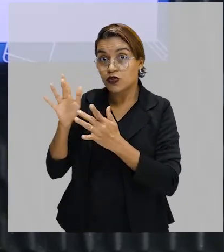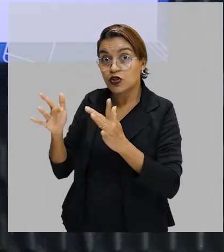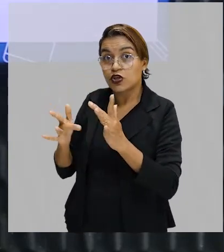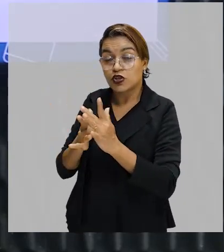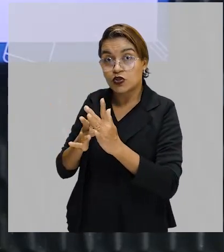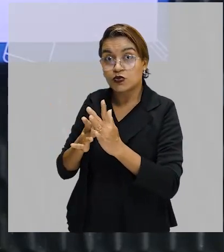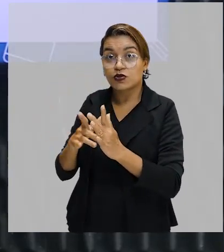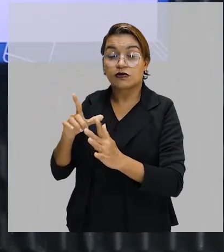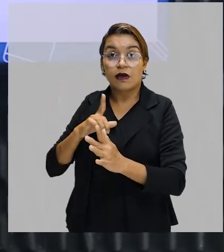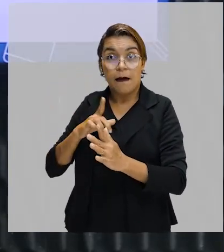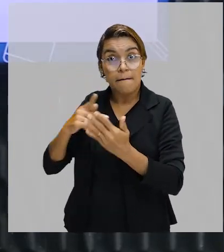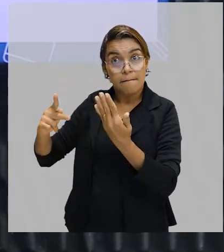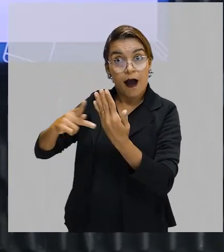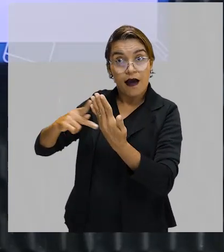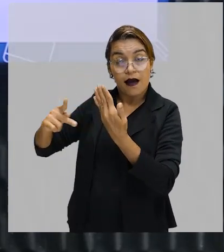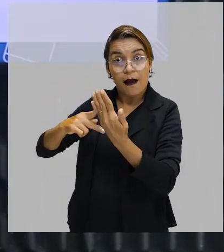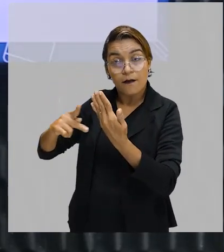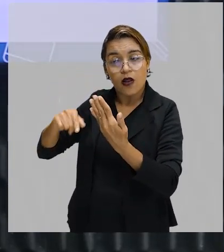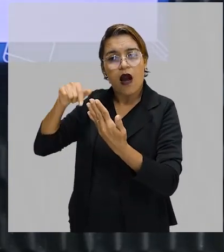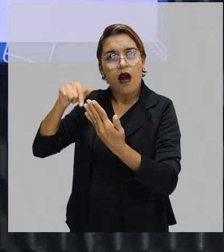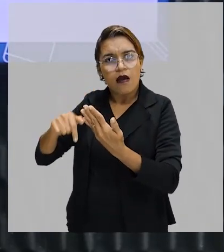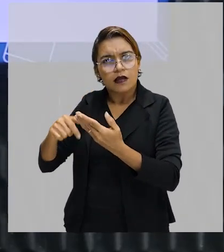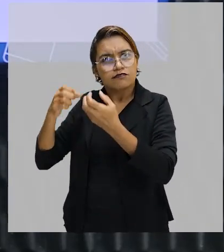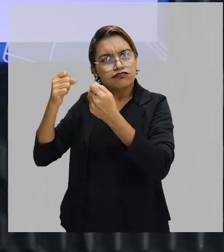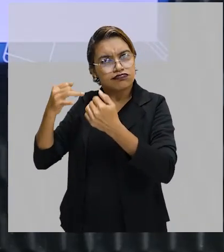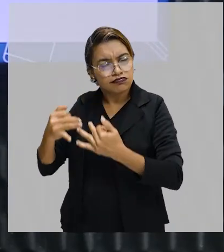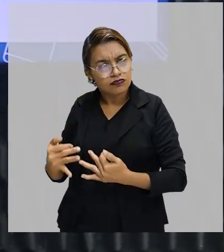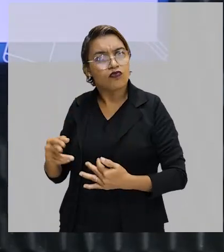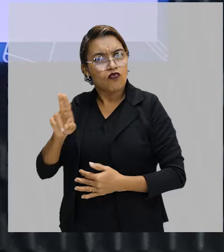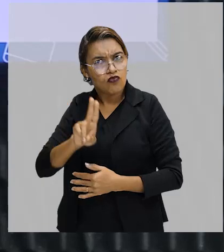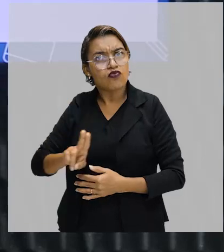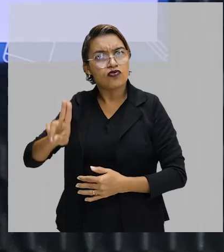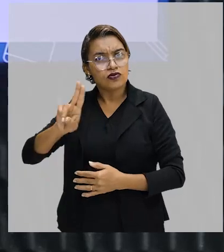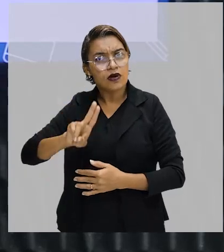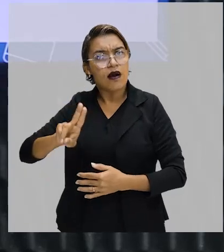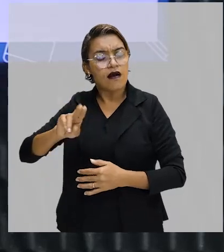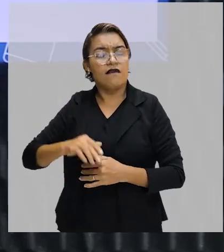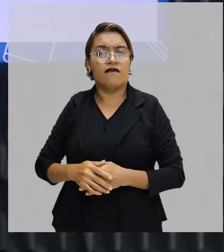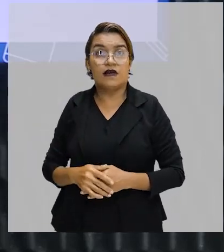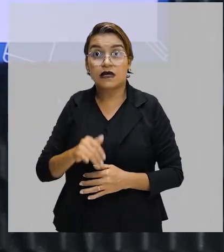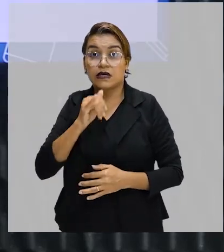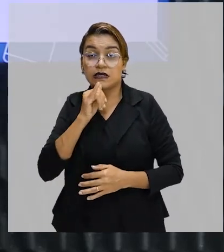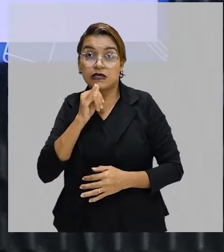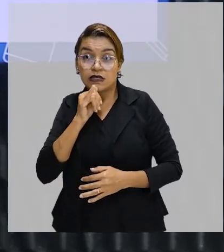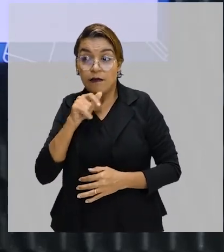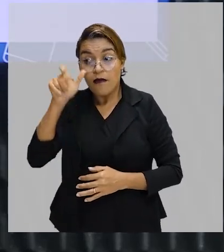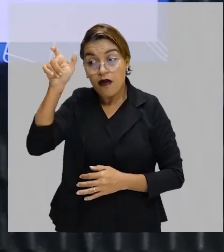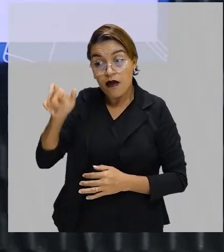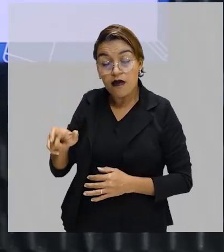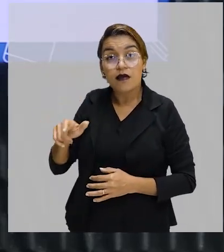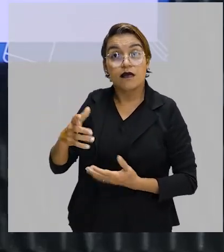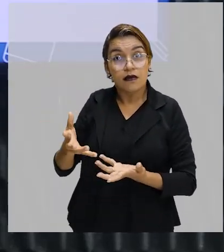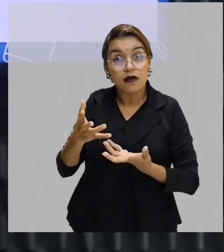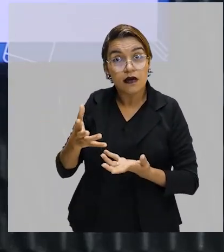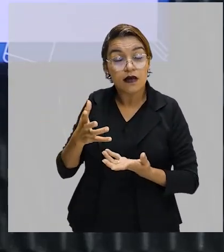isso com as parábolas né Jesus fazia isso ele queria que as pessoas chegassem a determinada